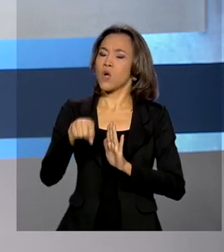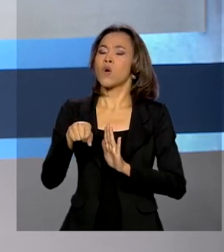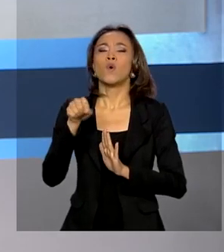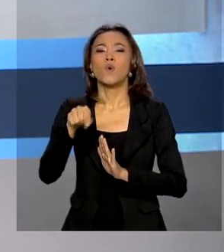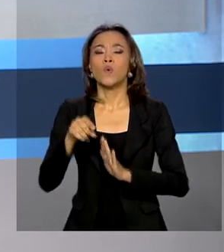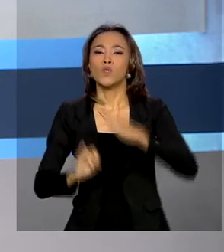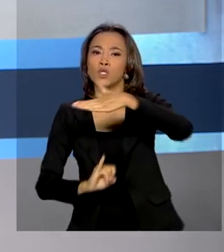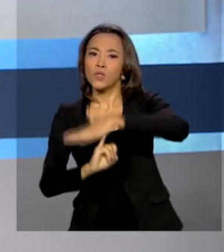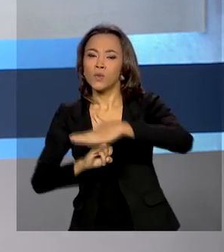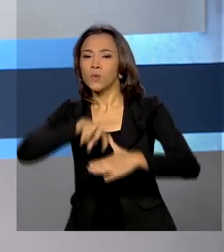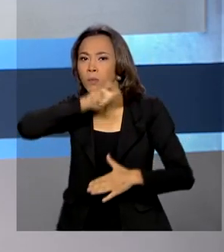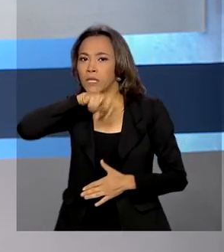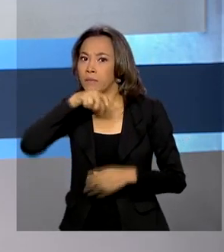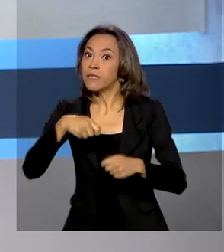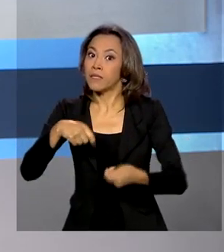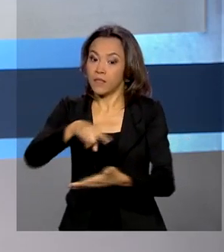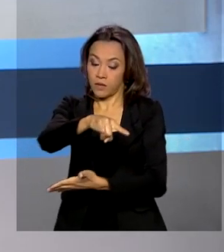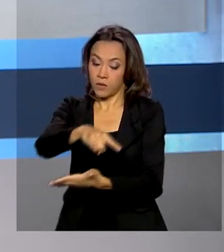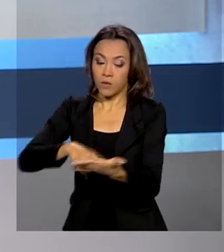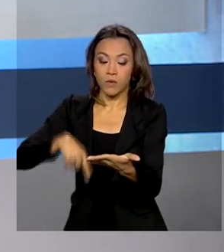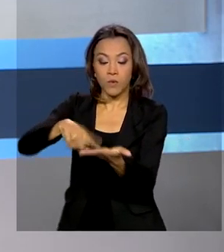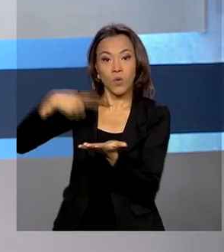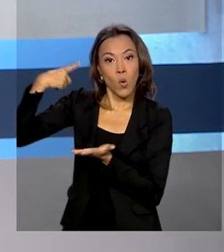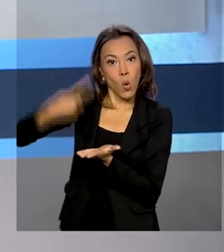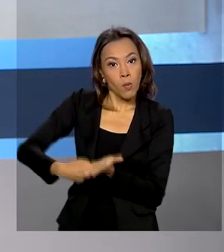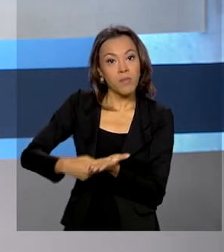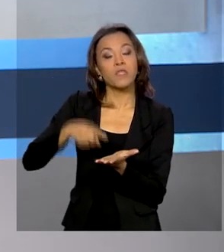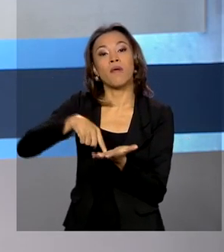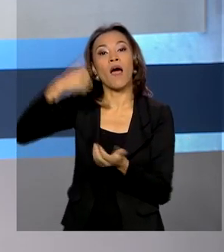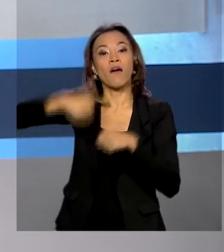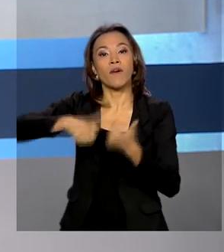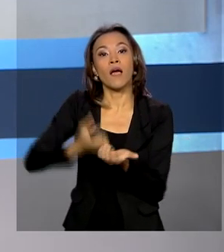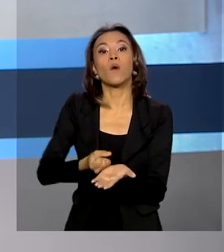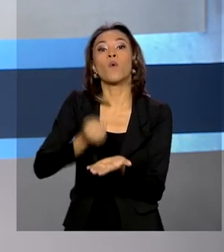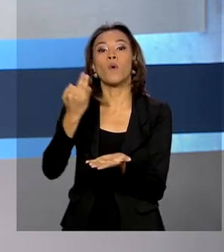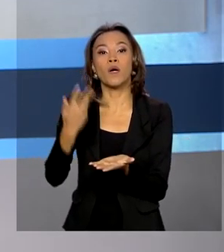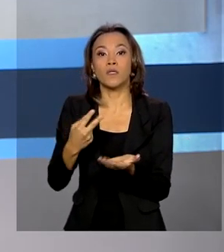compromisso para avaliar a quantidade de anticorpos produzidos após a imunização.